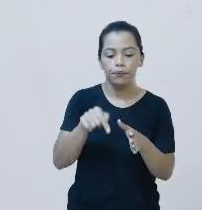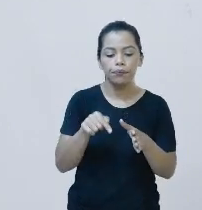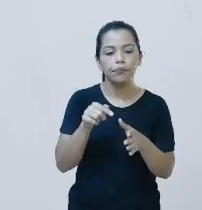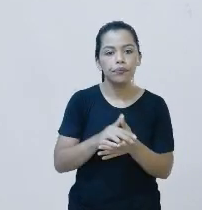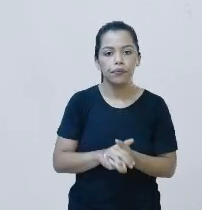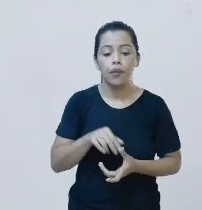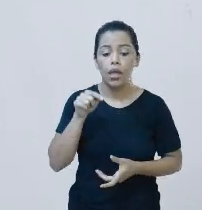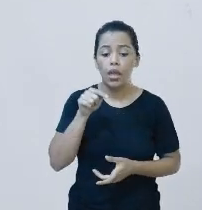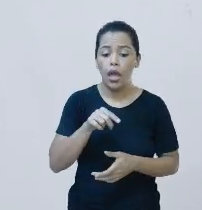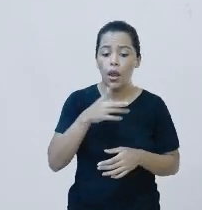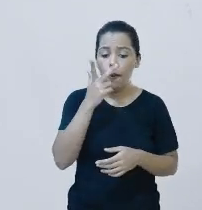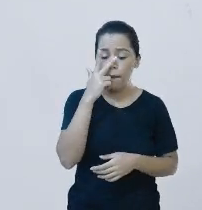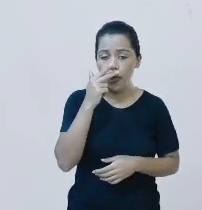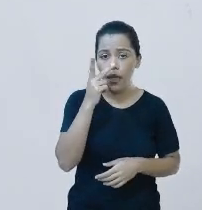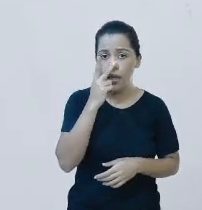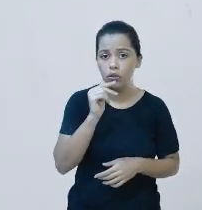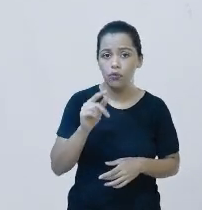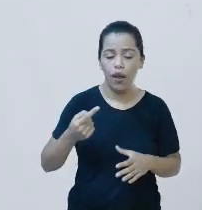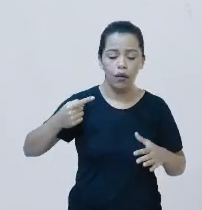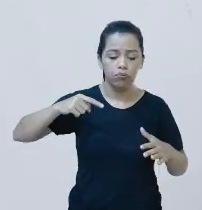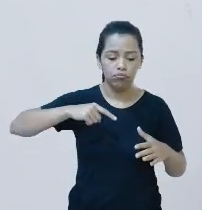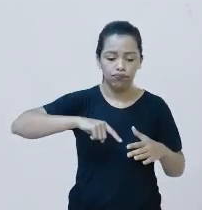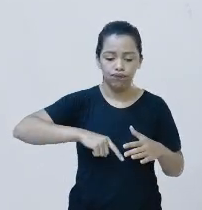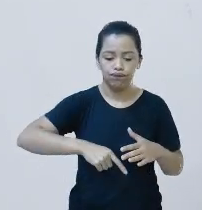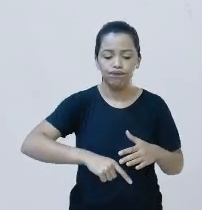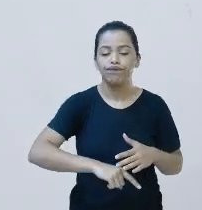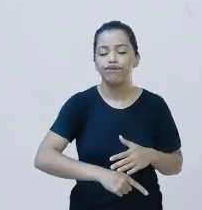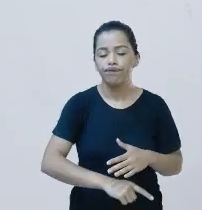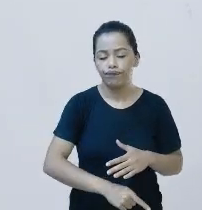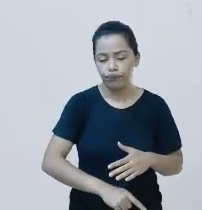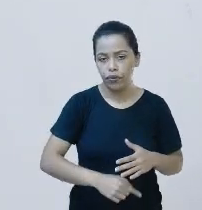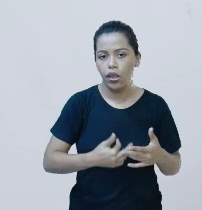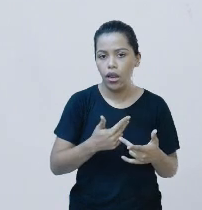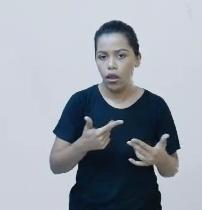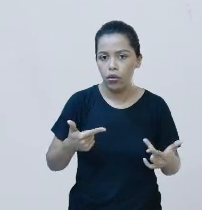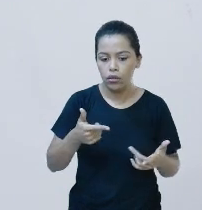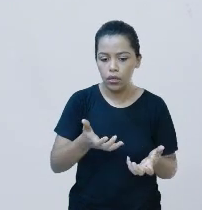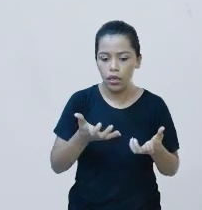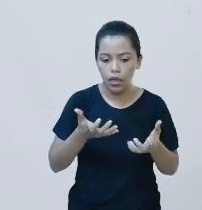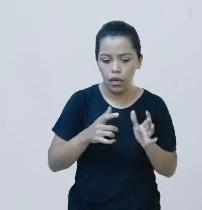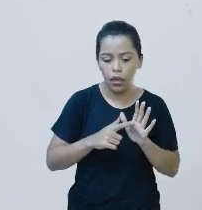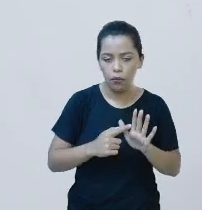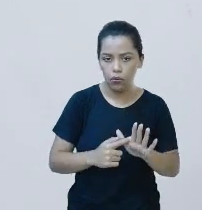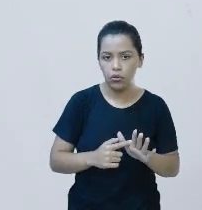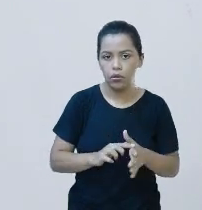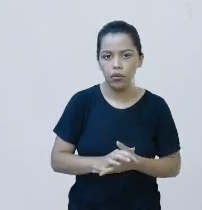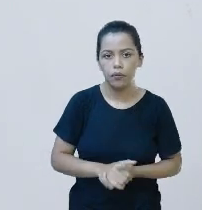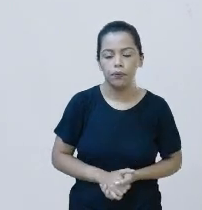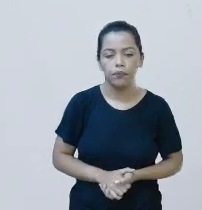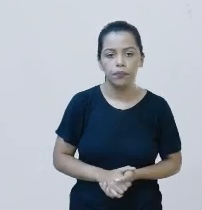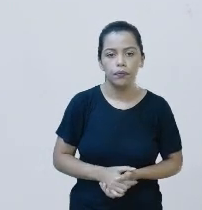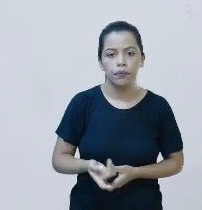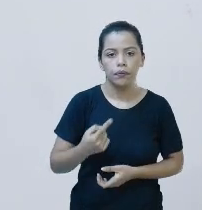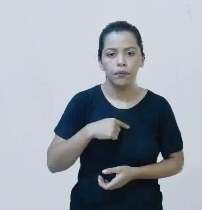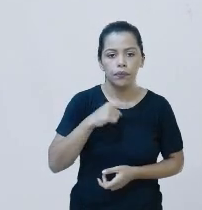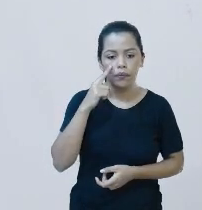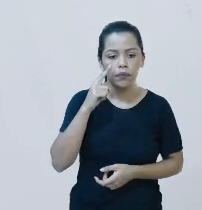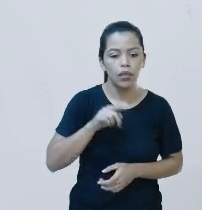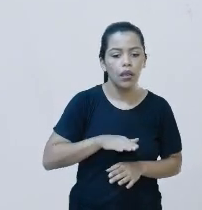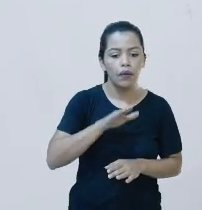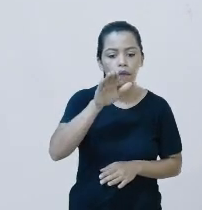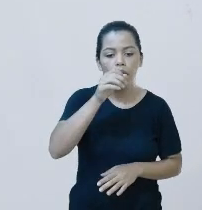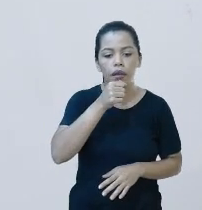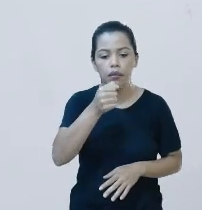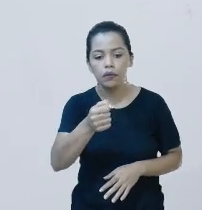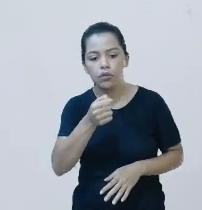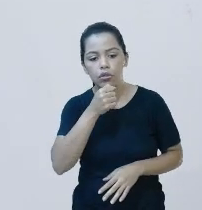mesmo jornalista, ele vai se aprofundar naquilo que ele está noticiando. Vimos aqui que ele vai entrevistar